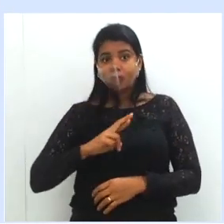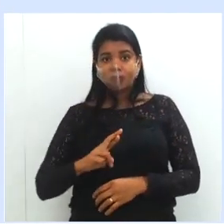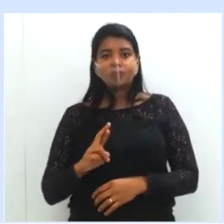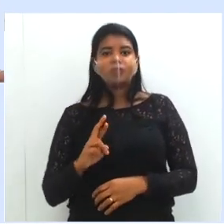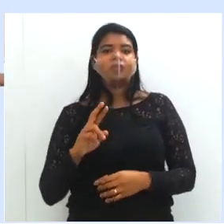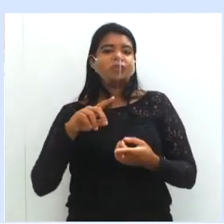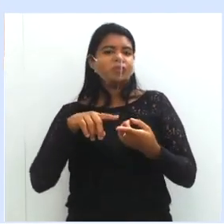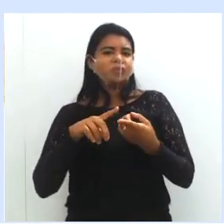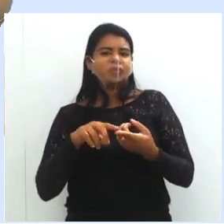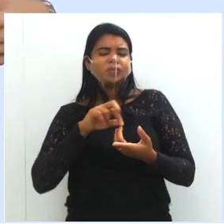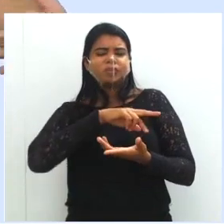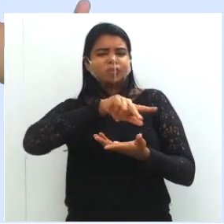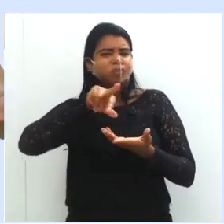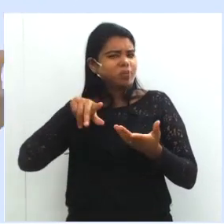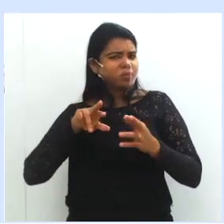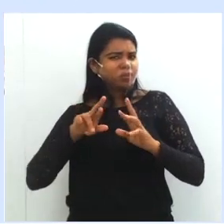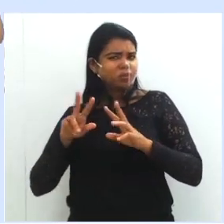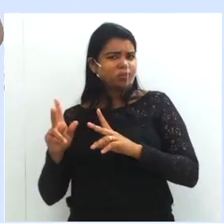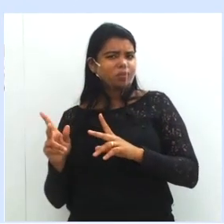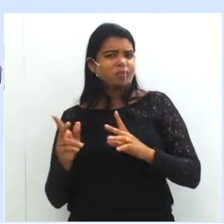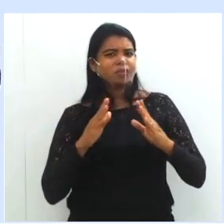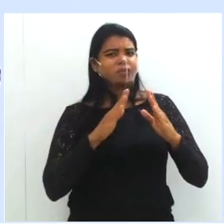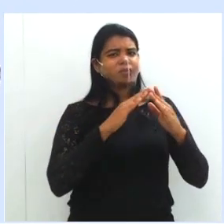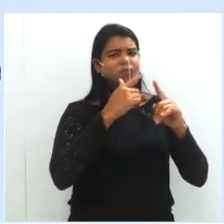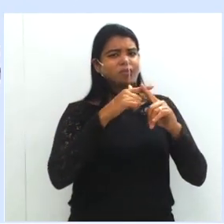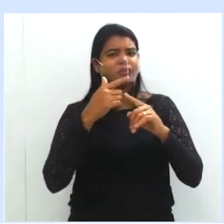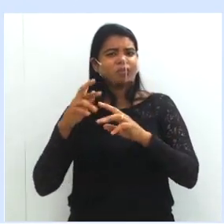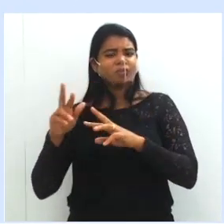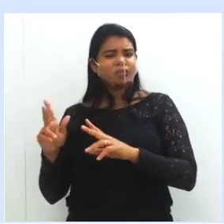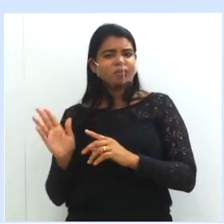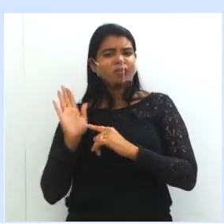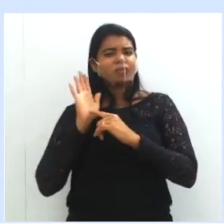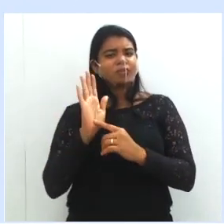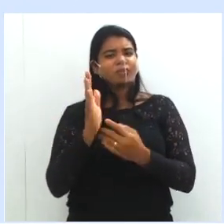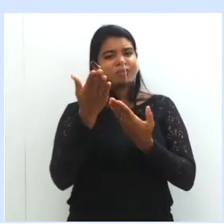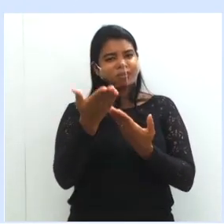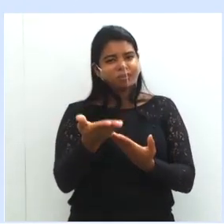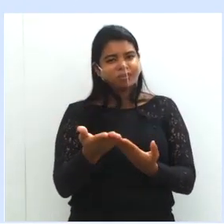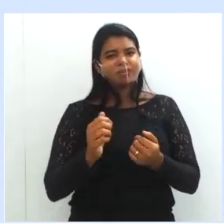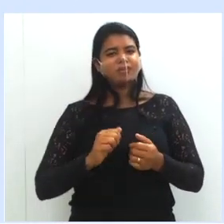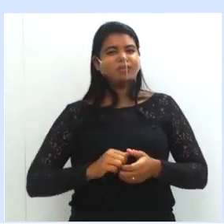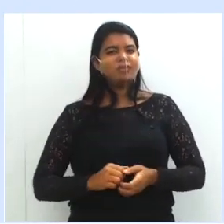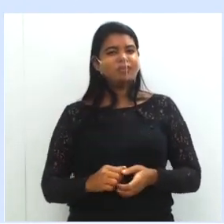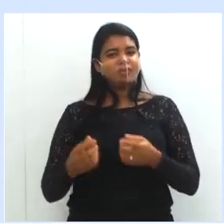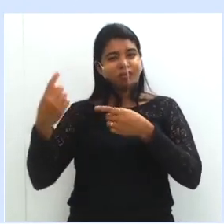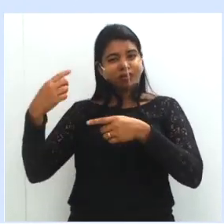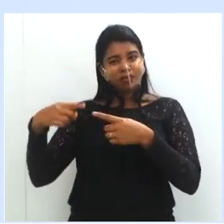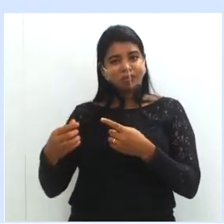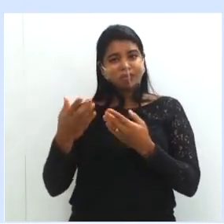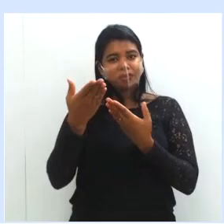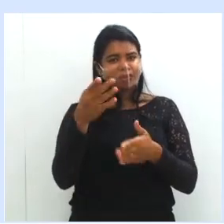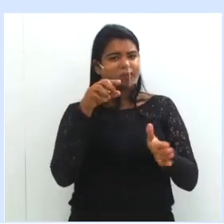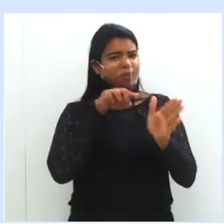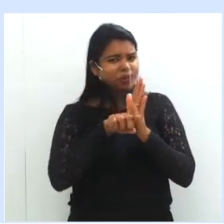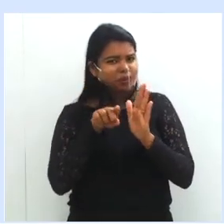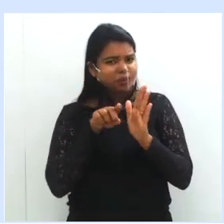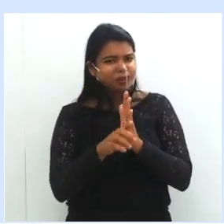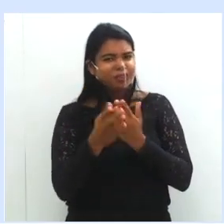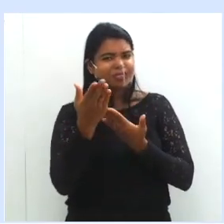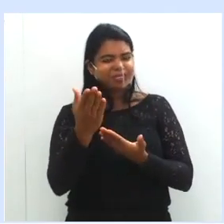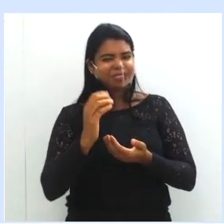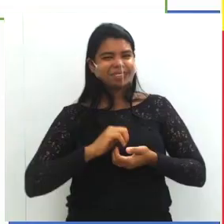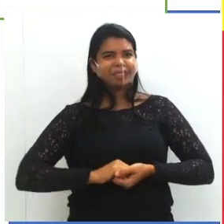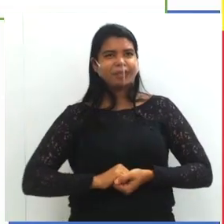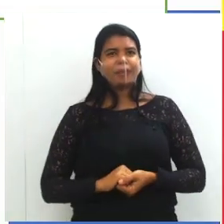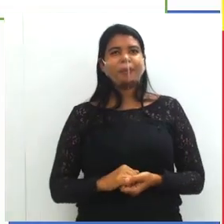o seguinte, nessa questão dessa relação, eu trouxe para vocês um desafio, umas perguntas.